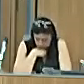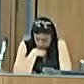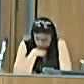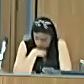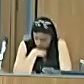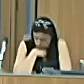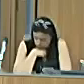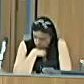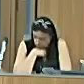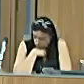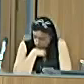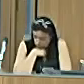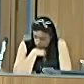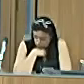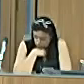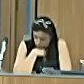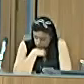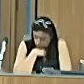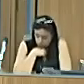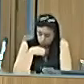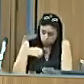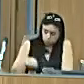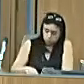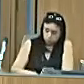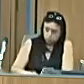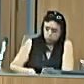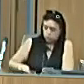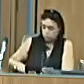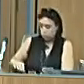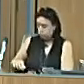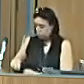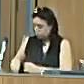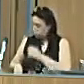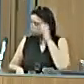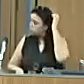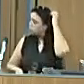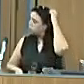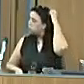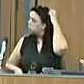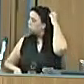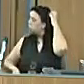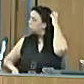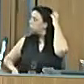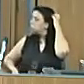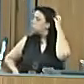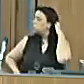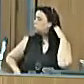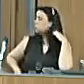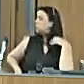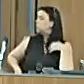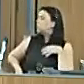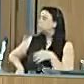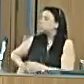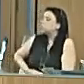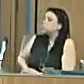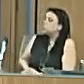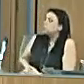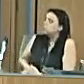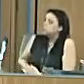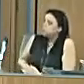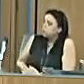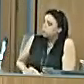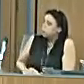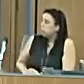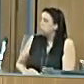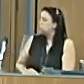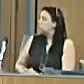lei orgânica propicia isso né o pior uso não é um uso político quero de cargos tão fundo mentais